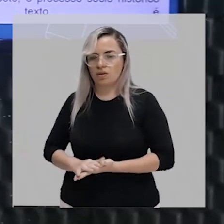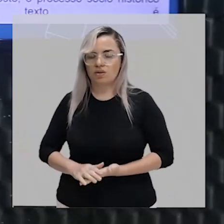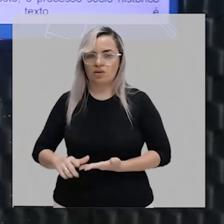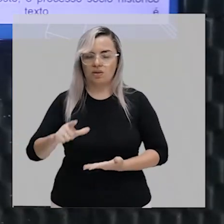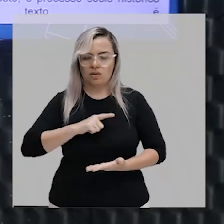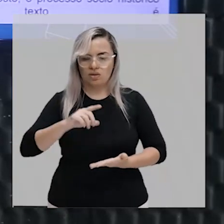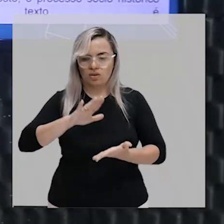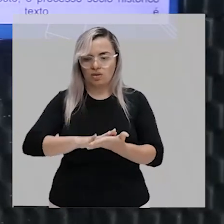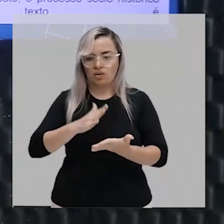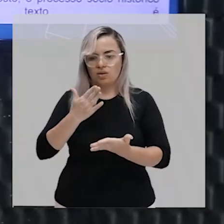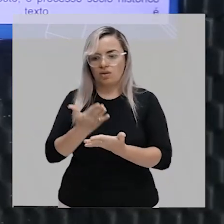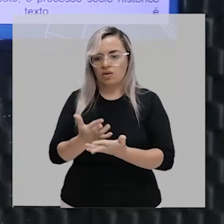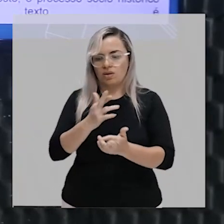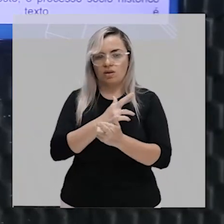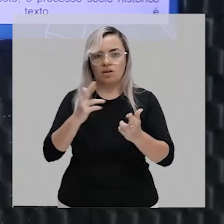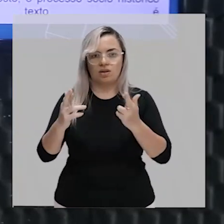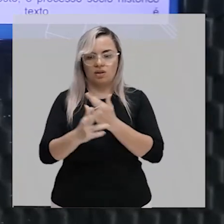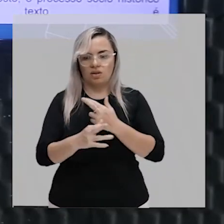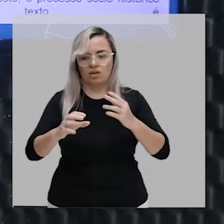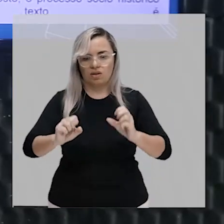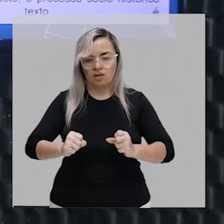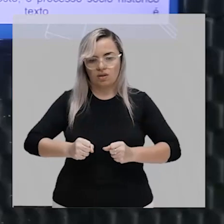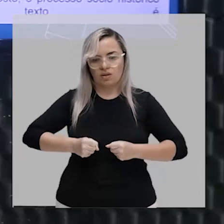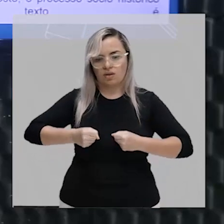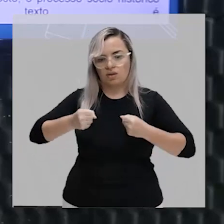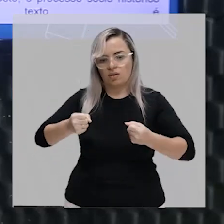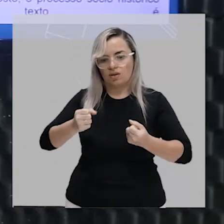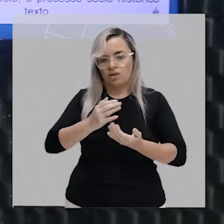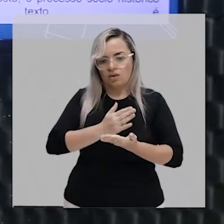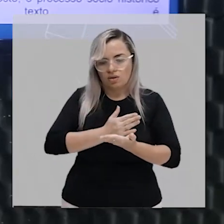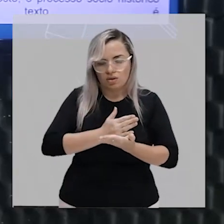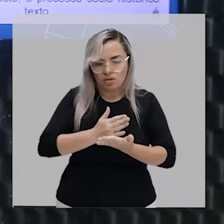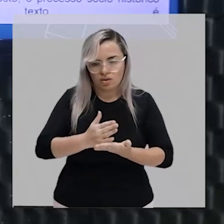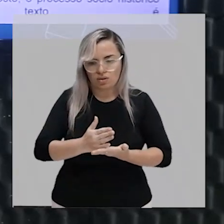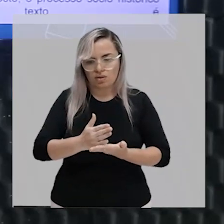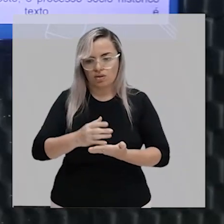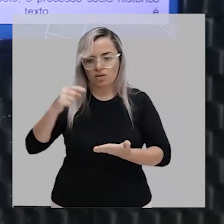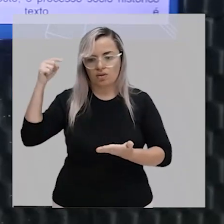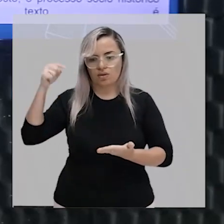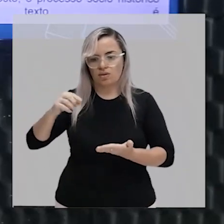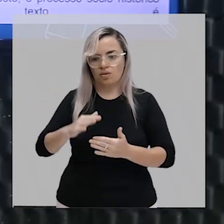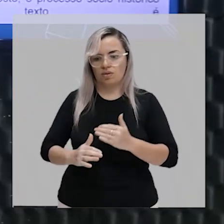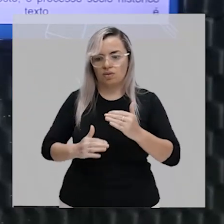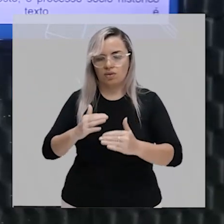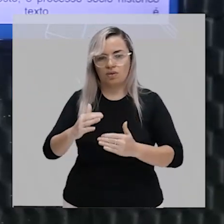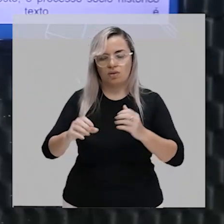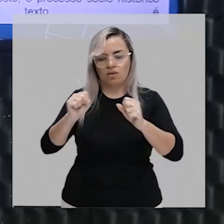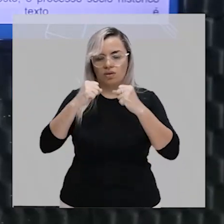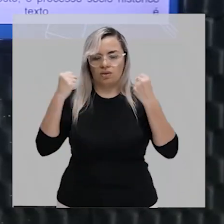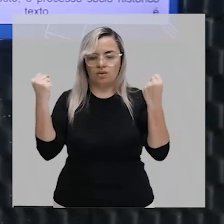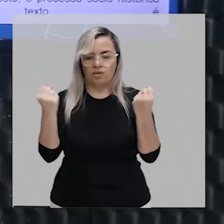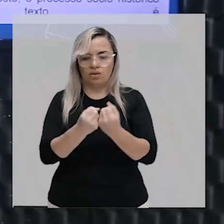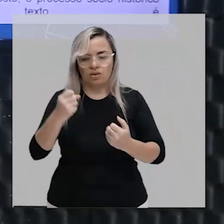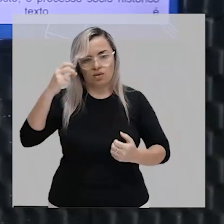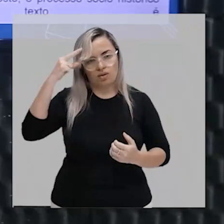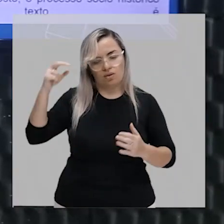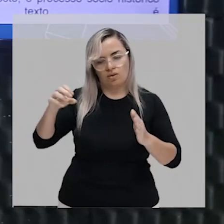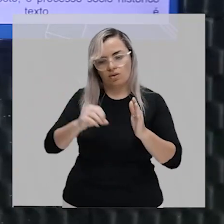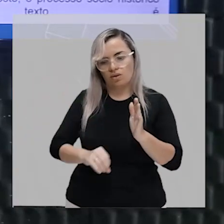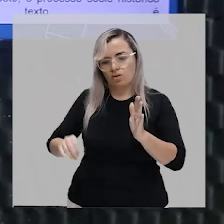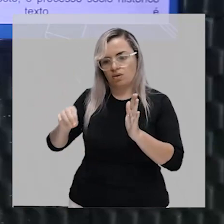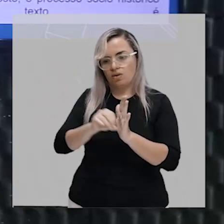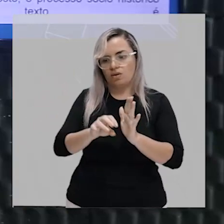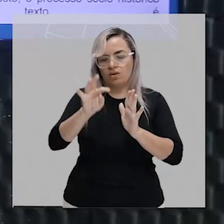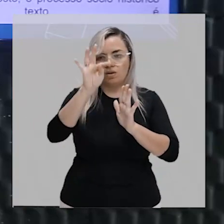relações de poder que foram estabelecidas. A partir desse pressuposto, o processo sócio-histórico identificado. No